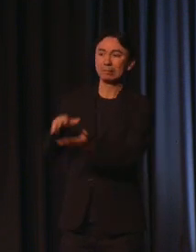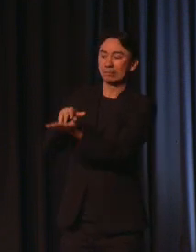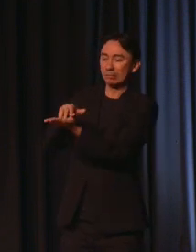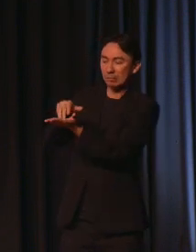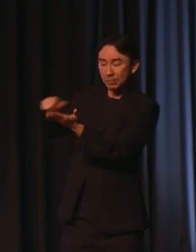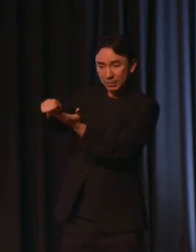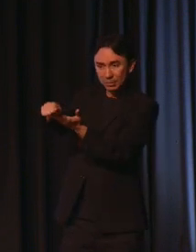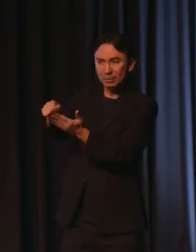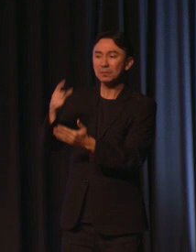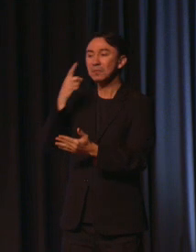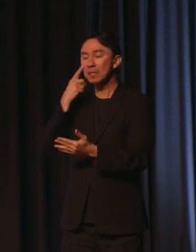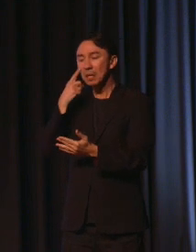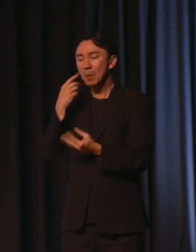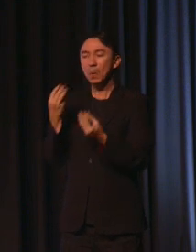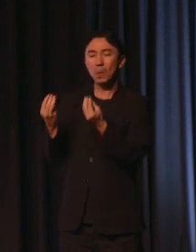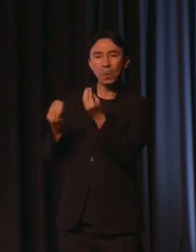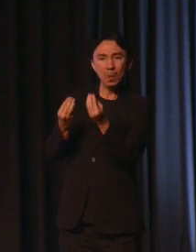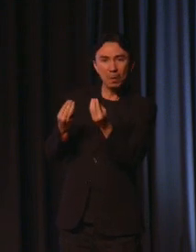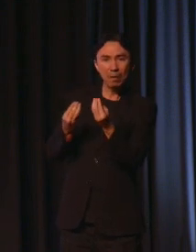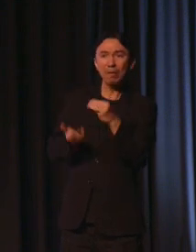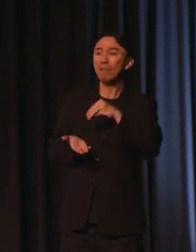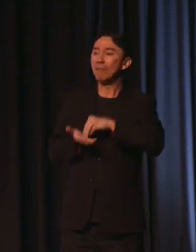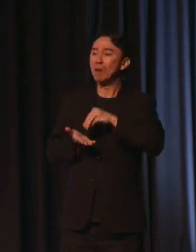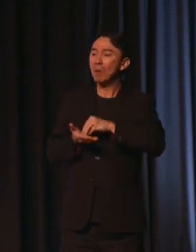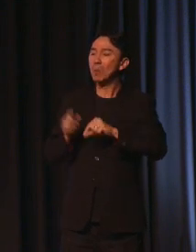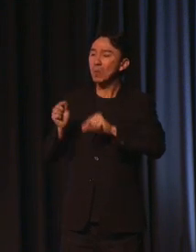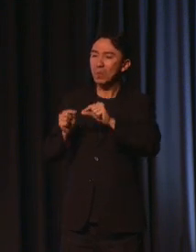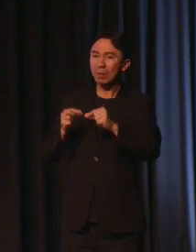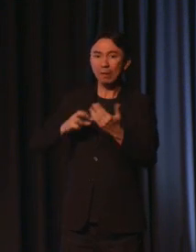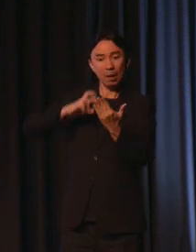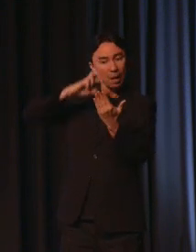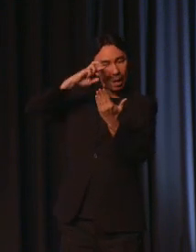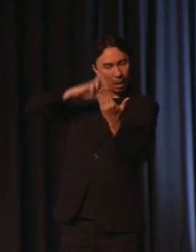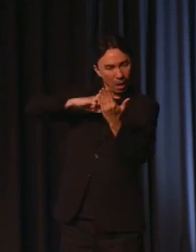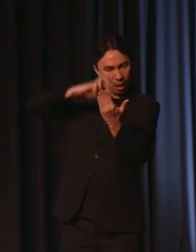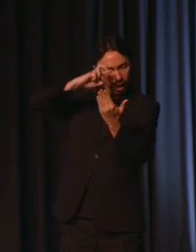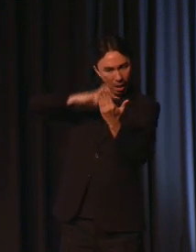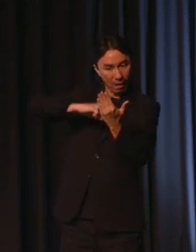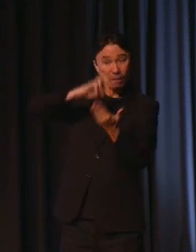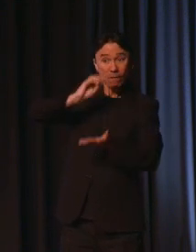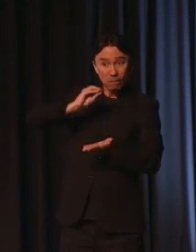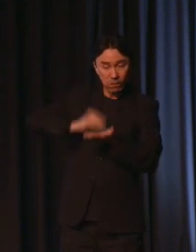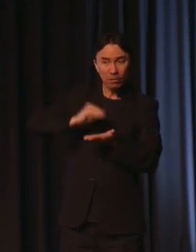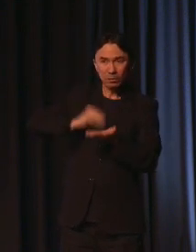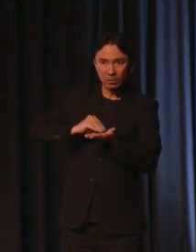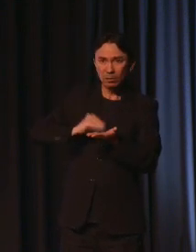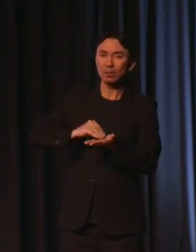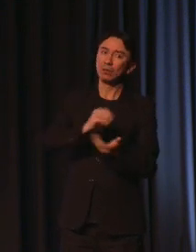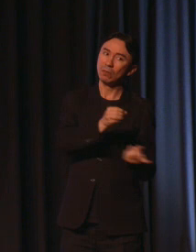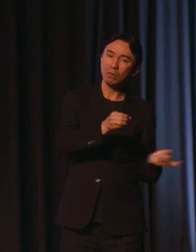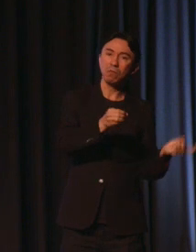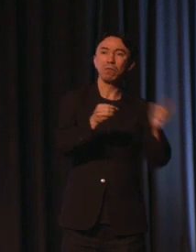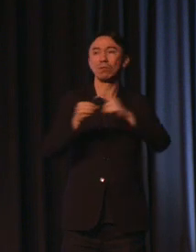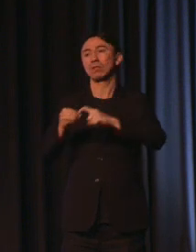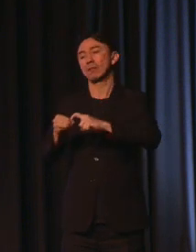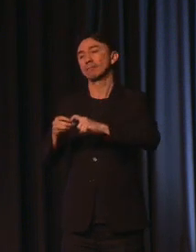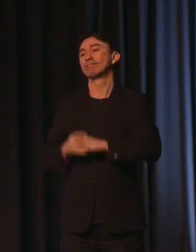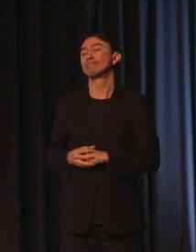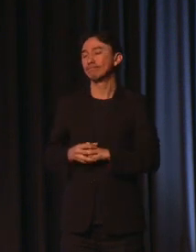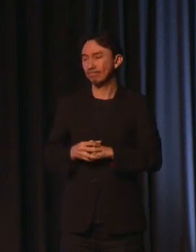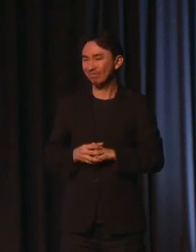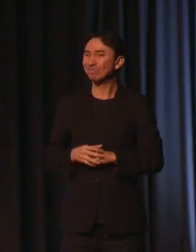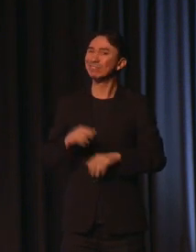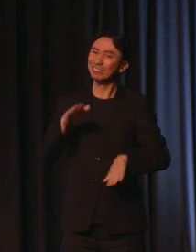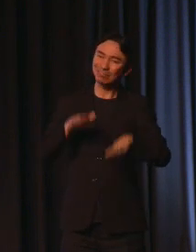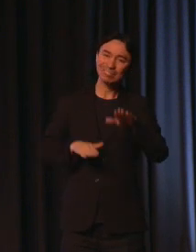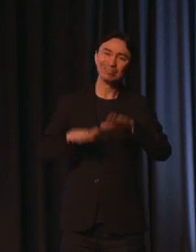criticidade aquele cadastro, ver se está faltando alguma coisa e, se estiver faltando, devolver para complementar. Então, muitas vezes, a gente tem aí